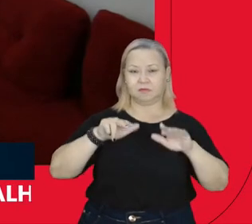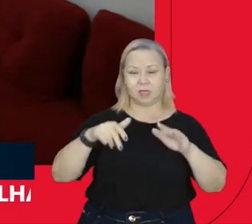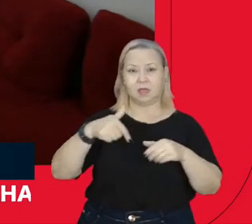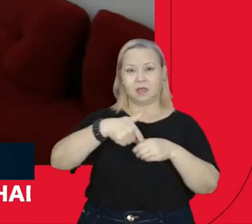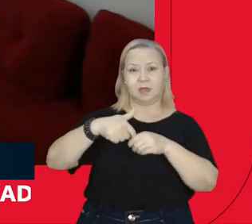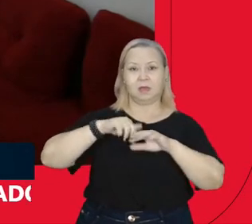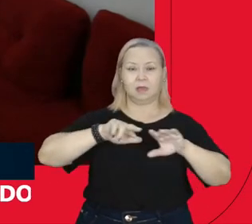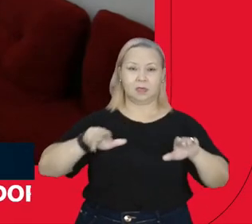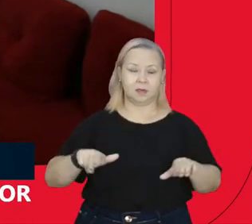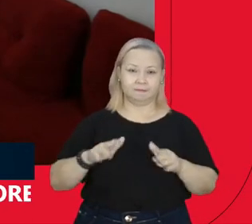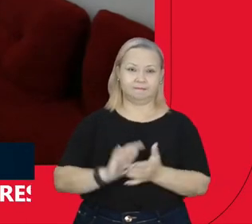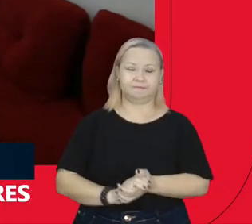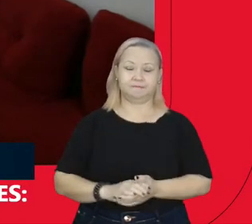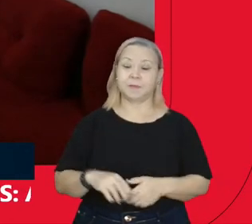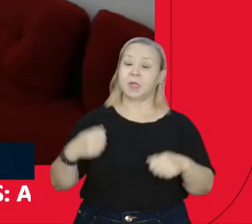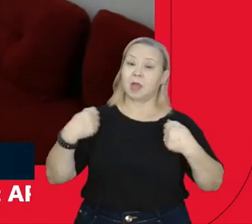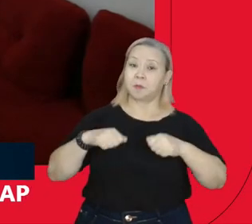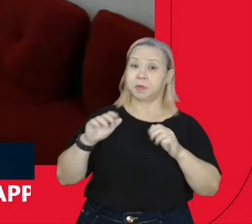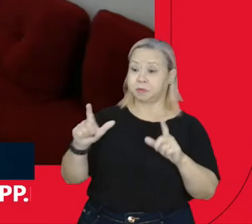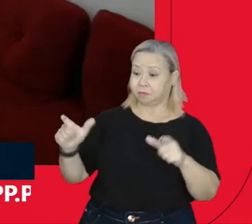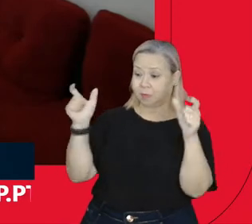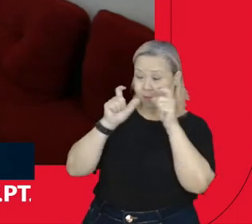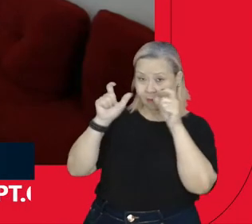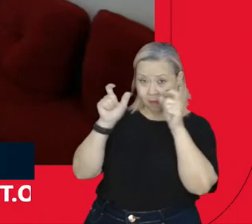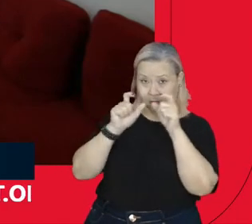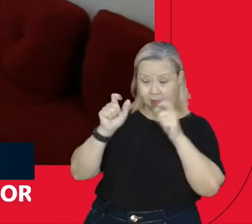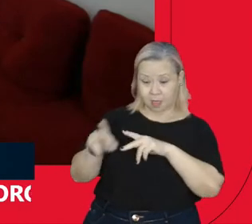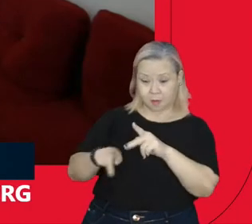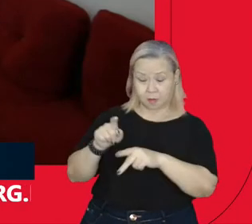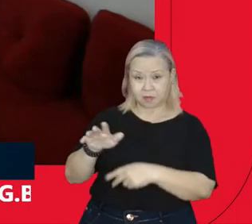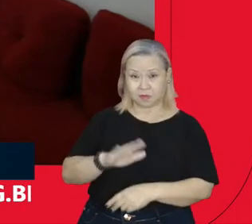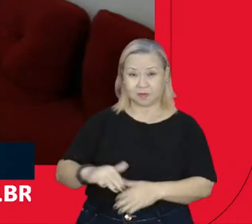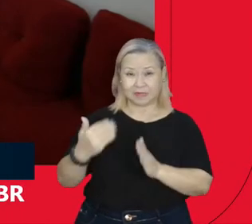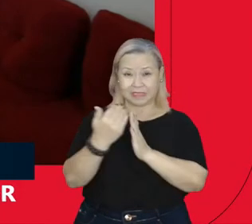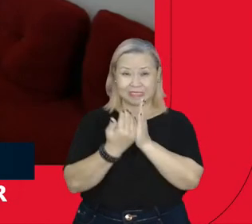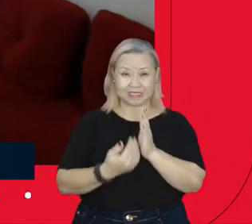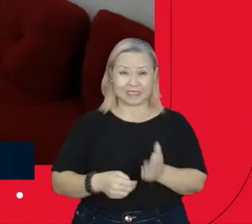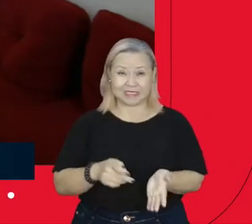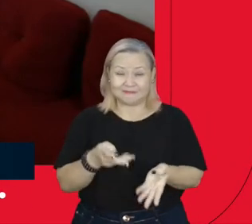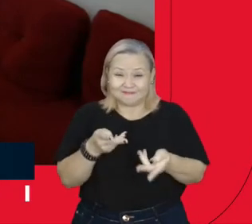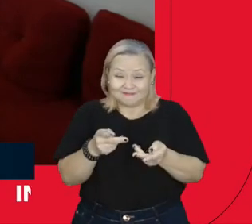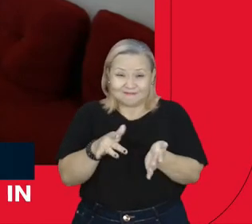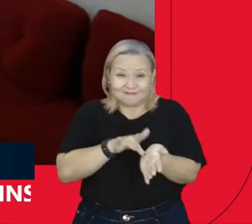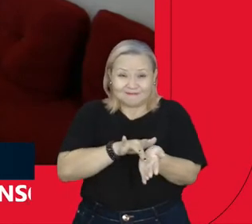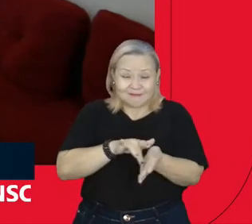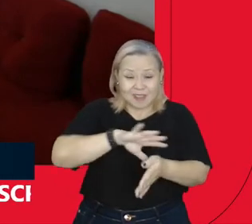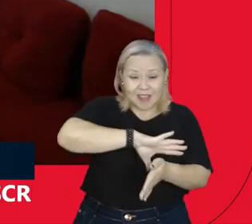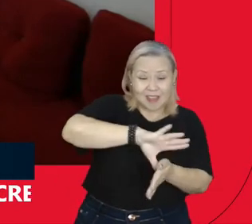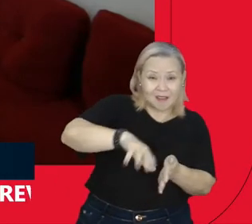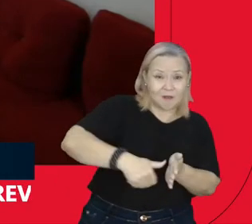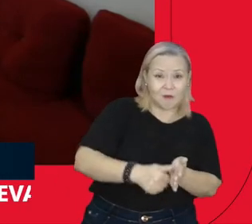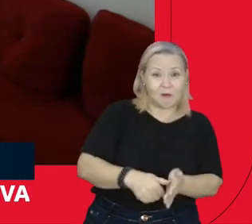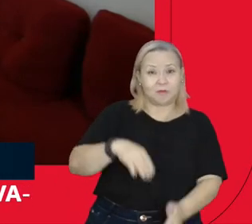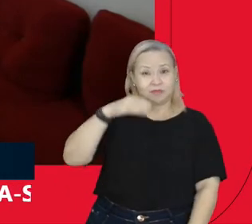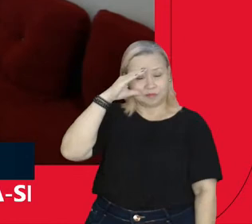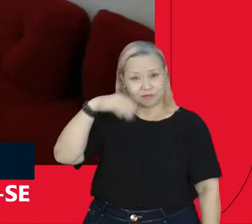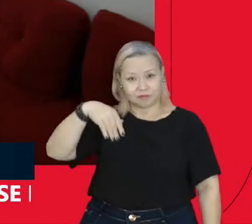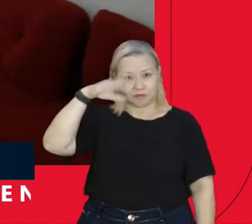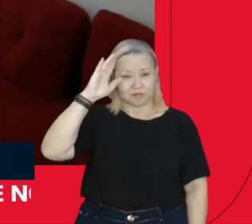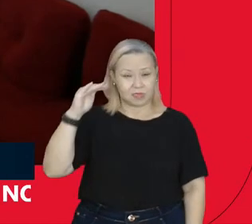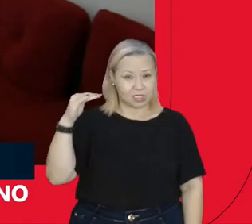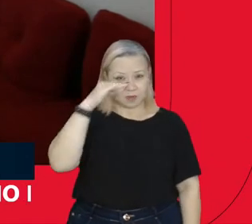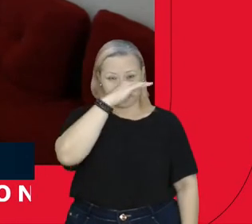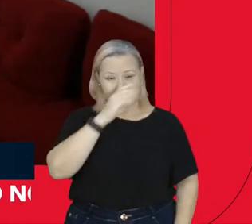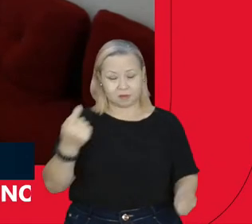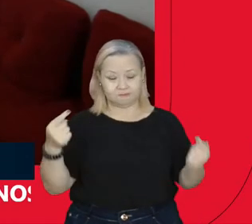você está dizendo aí, alerte a população de que essa medida é um cambalacho, é mais um golpe de Guedes e Bolsonaro contra